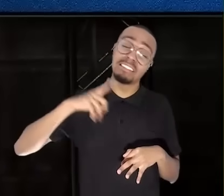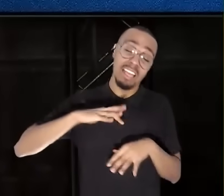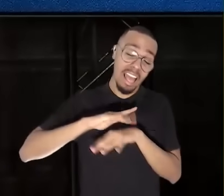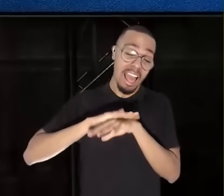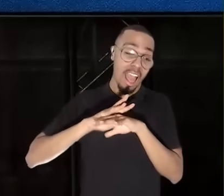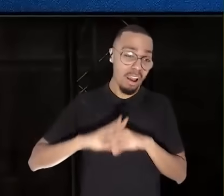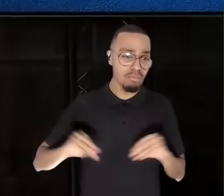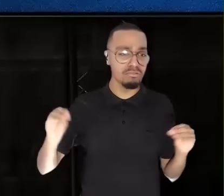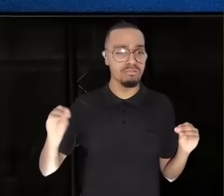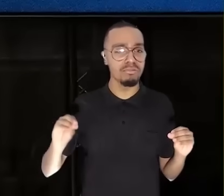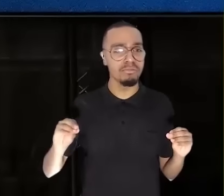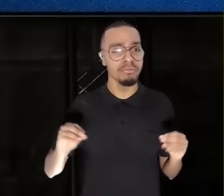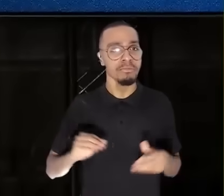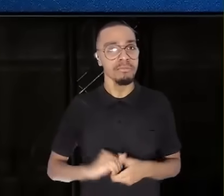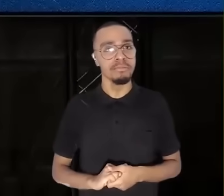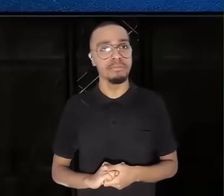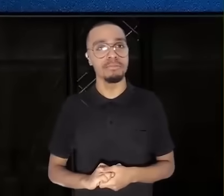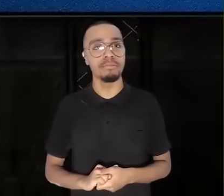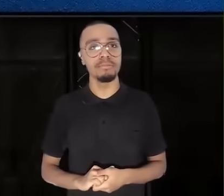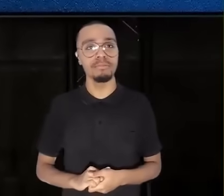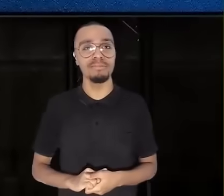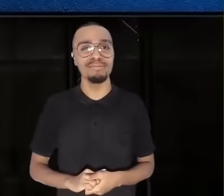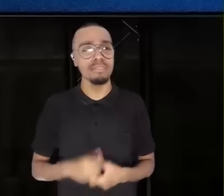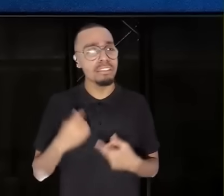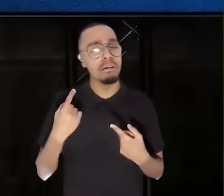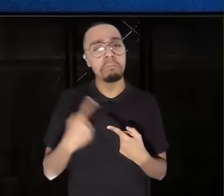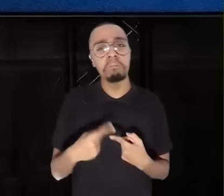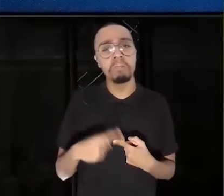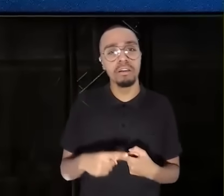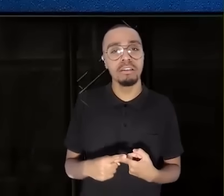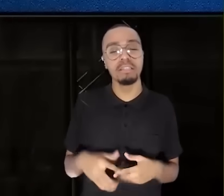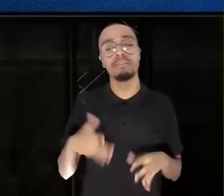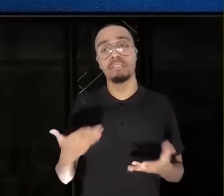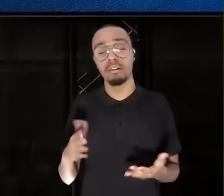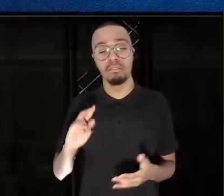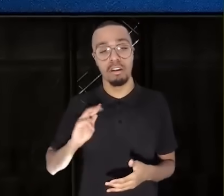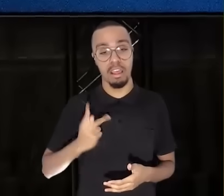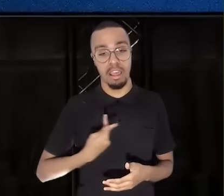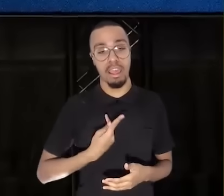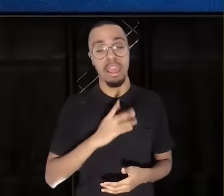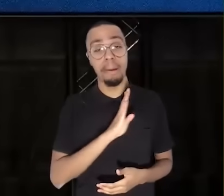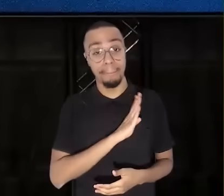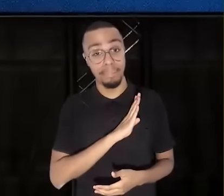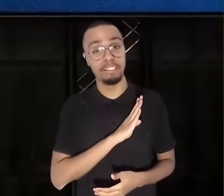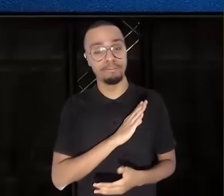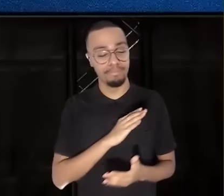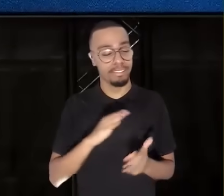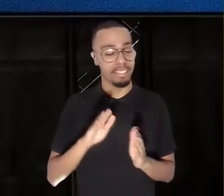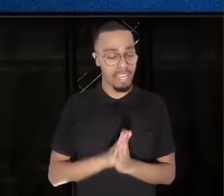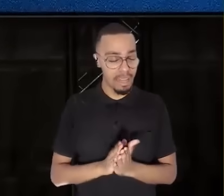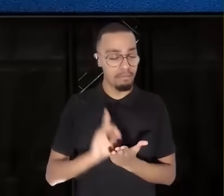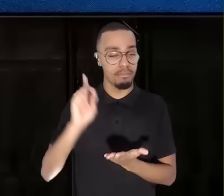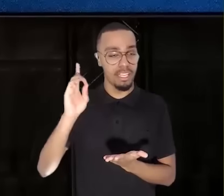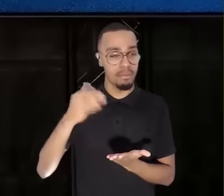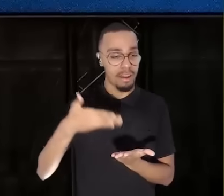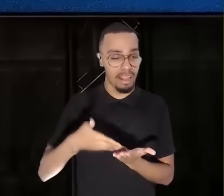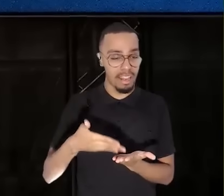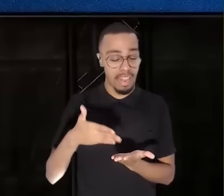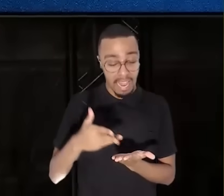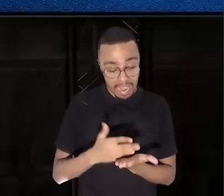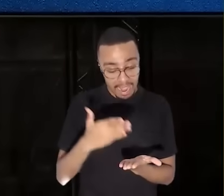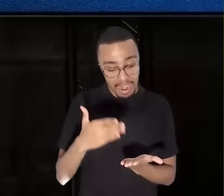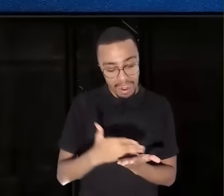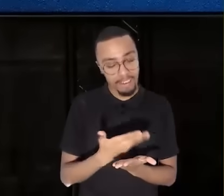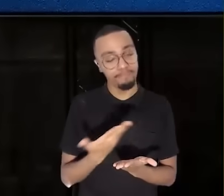decepção há um escape, você não quebra, mas por quê? Então vamos ler em Hebreus. Vamos entender por que então que eu